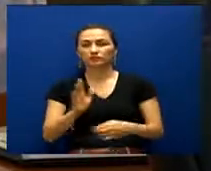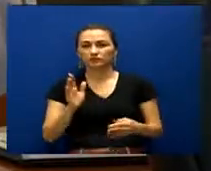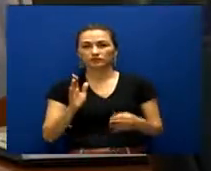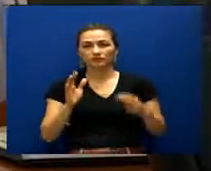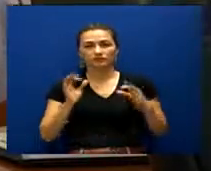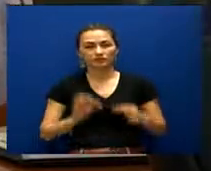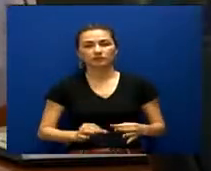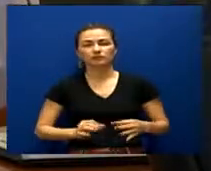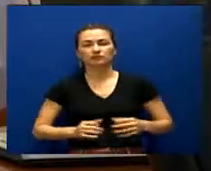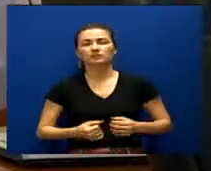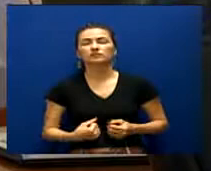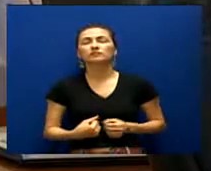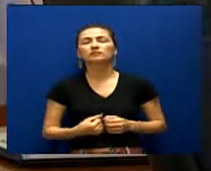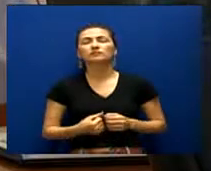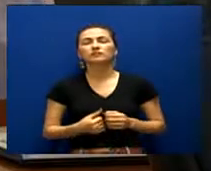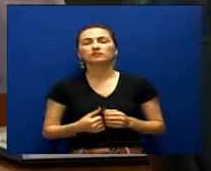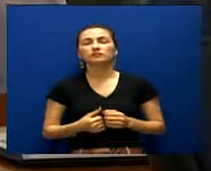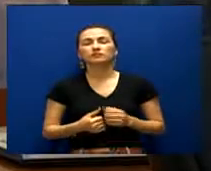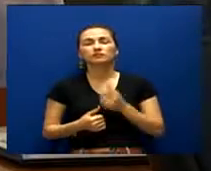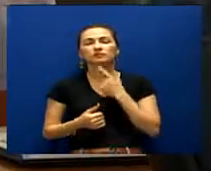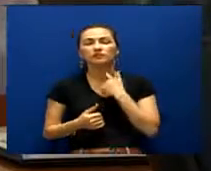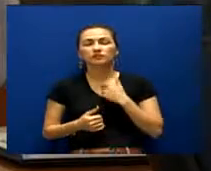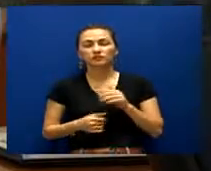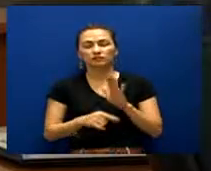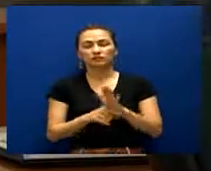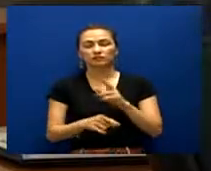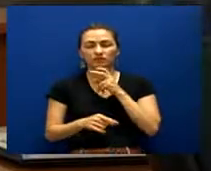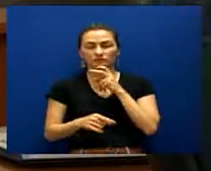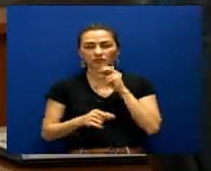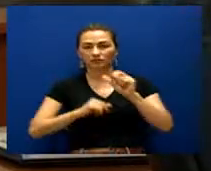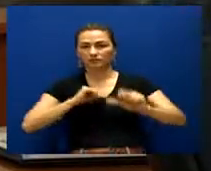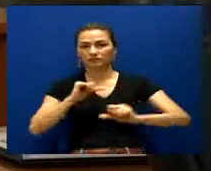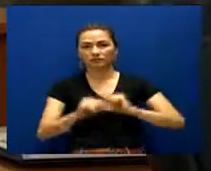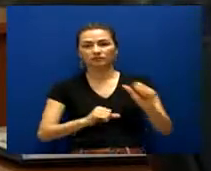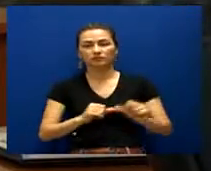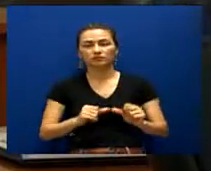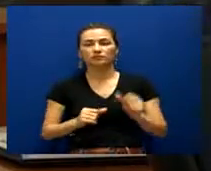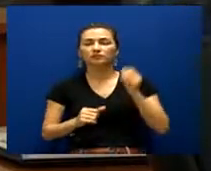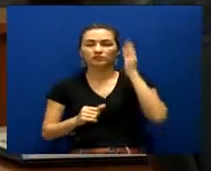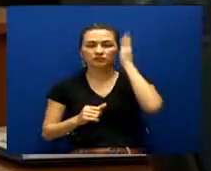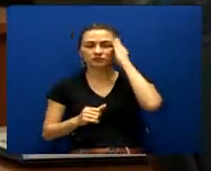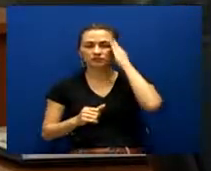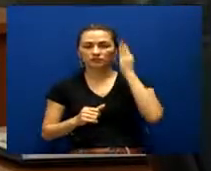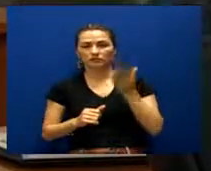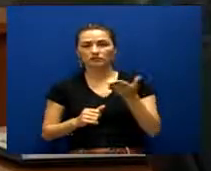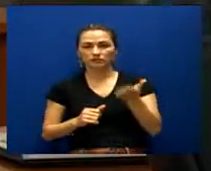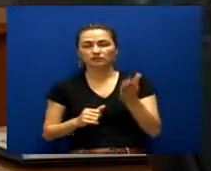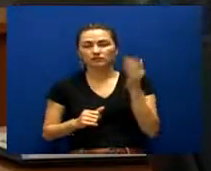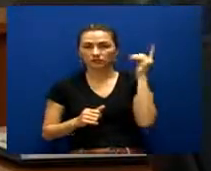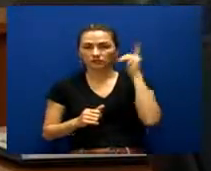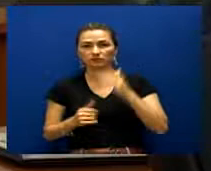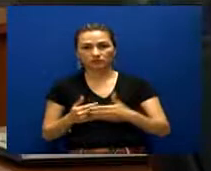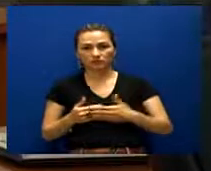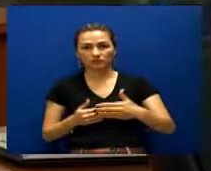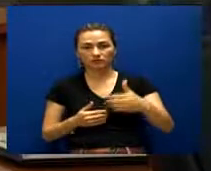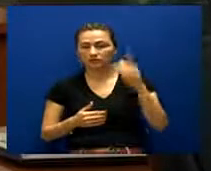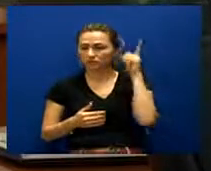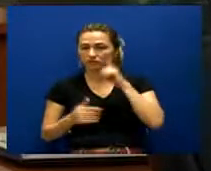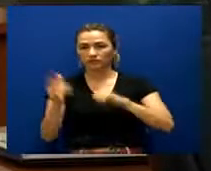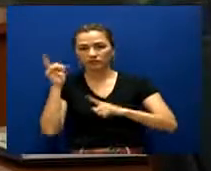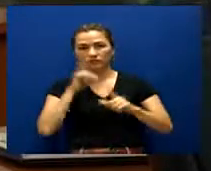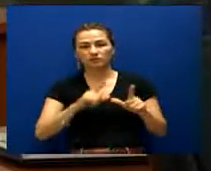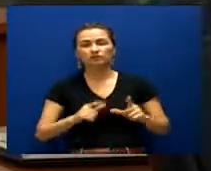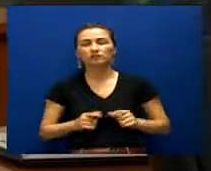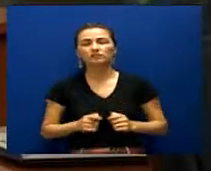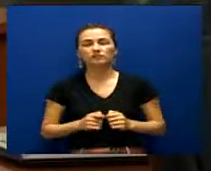ficar no jeito que está, Padre. Eu tenho certeza, Padre, que o Senhor vai conseguir. Eu tenho certeza. É dessa forma que tem que